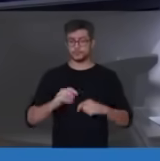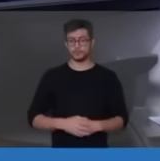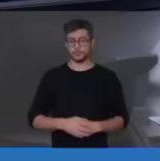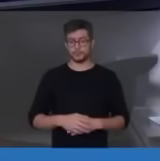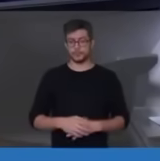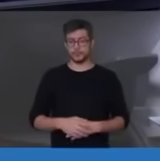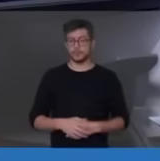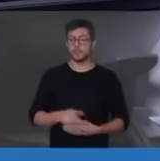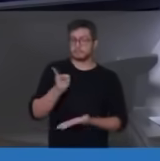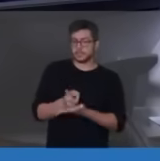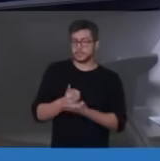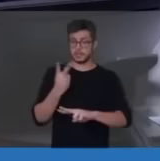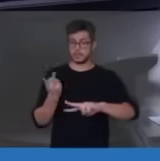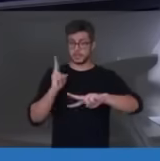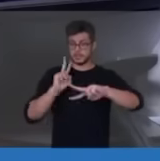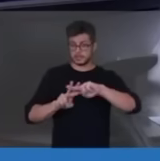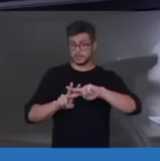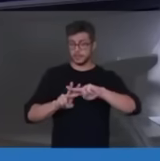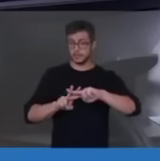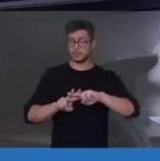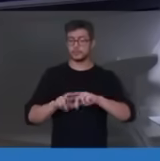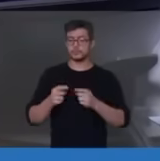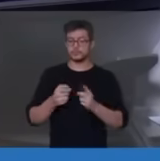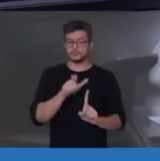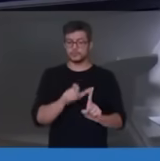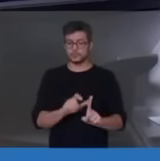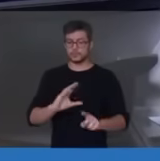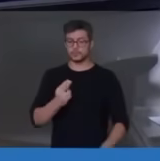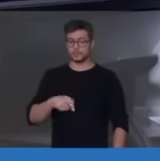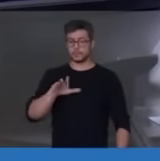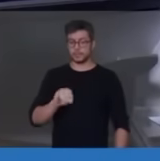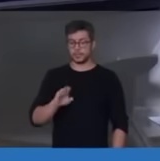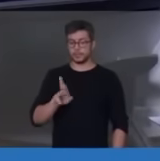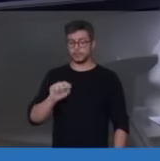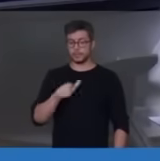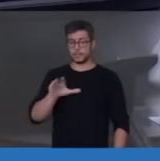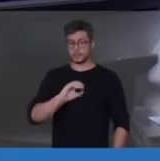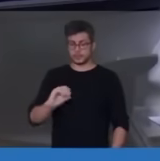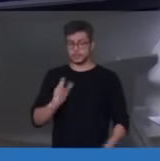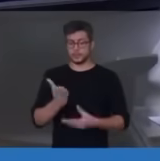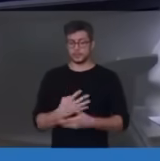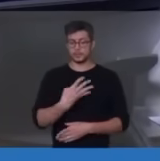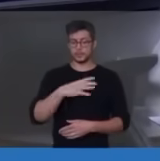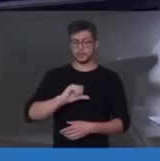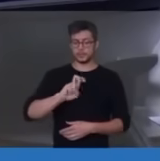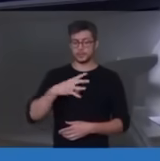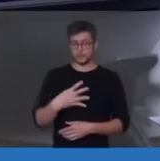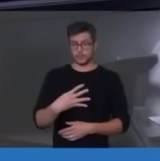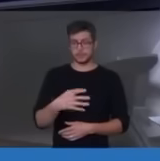da prisão em flagrante determinada contra o deputado Chiquinho Brazão nos autos do inquérito 4954 em curso no Supremo Tribunal